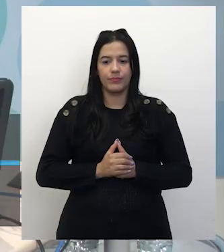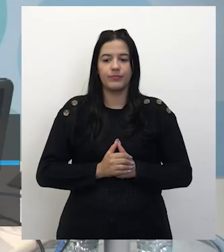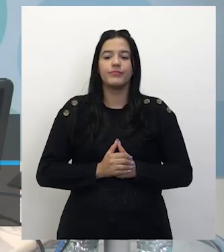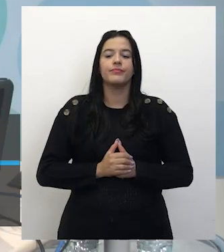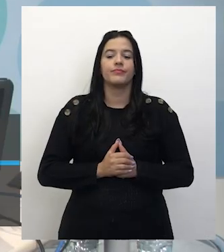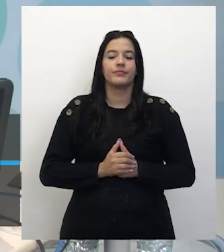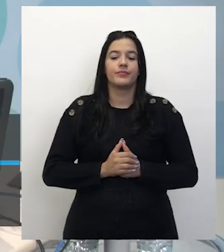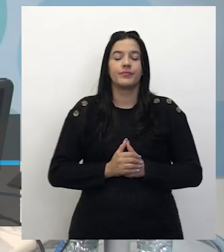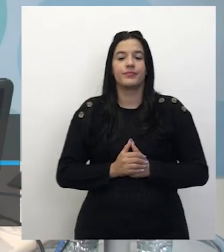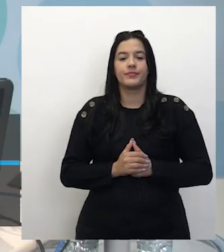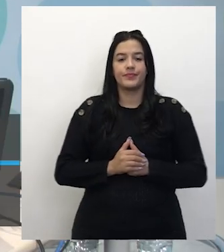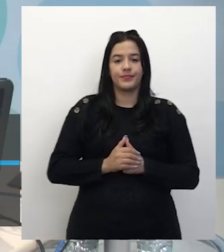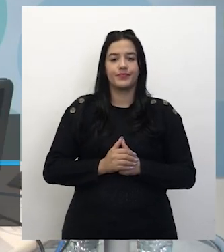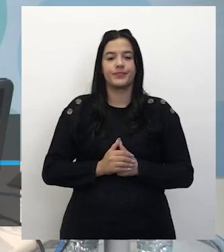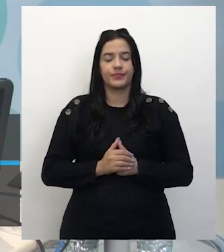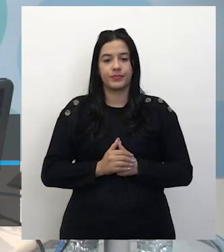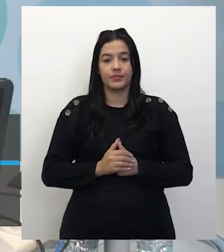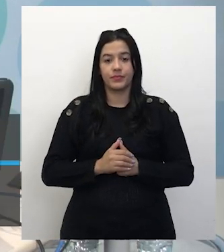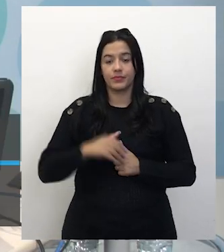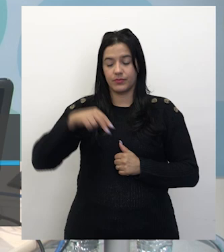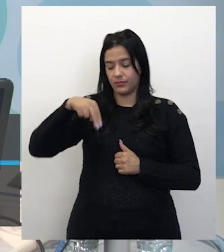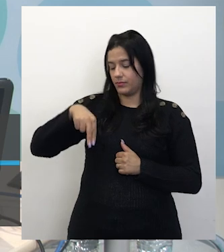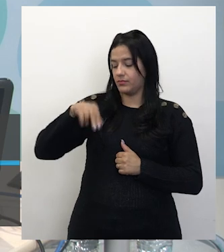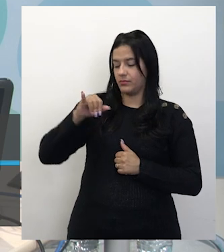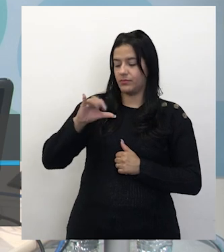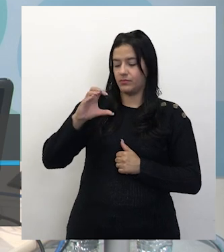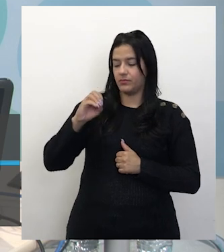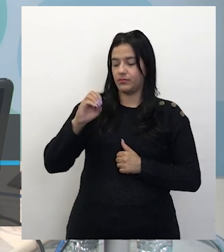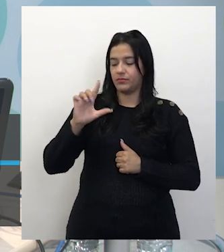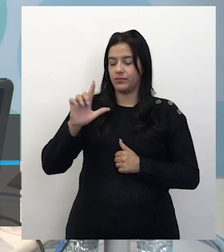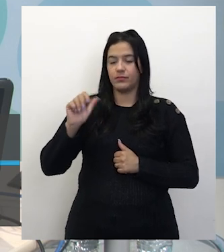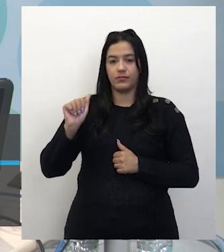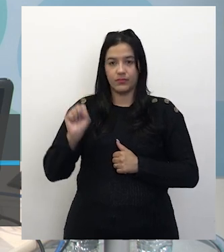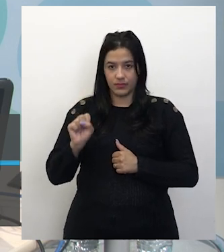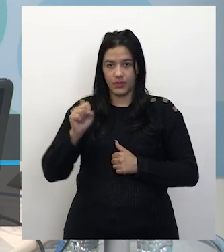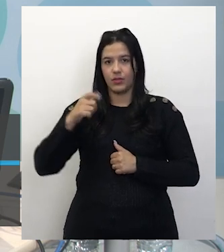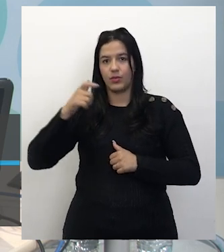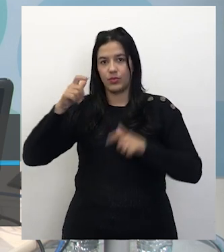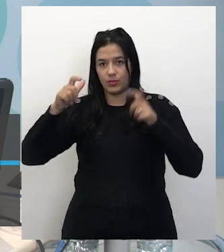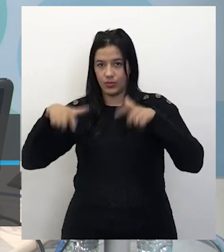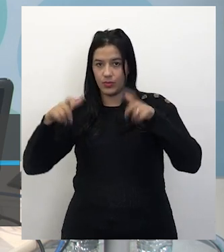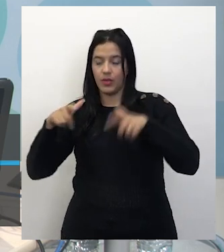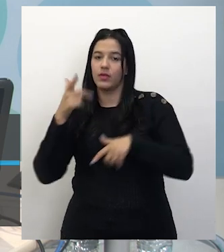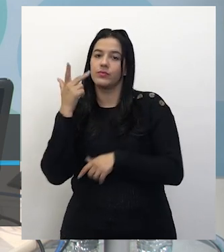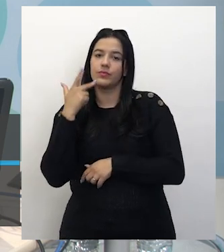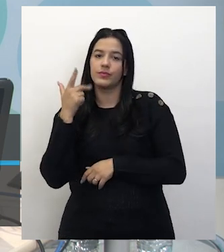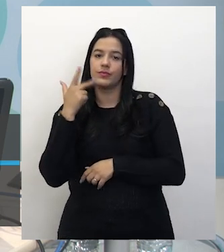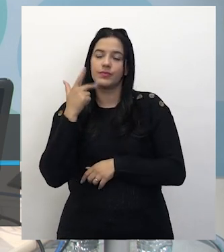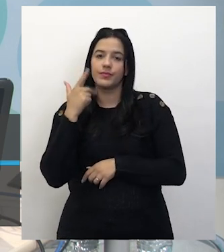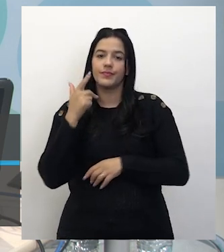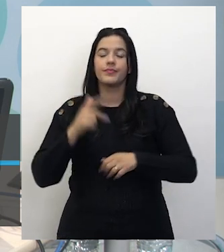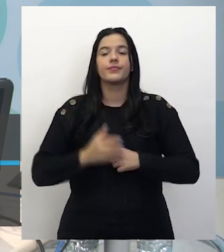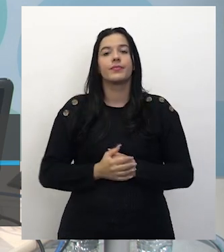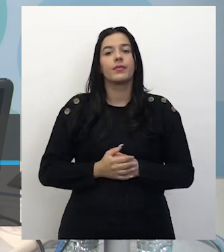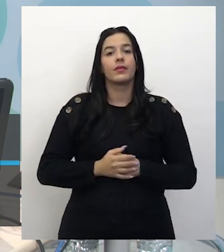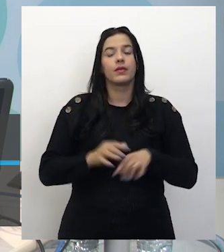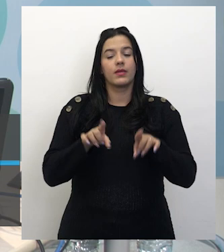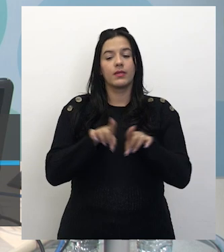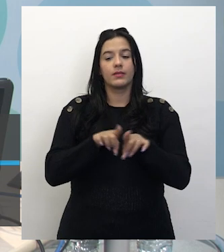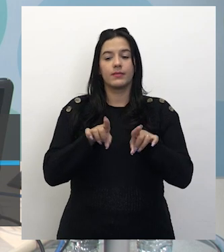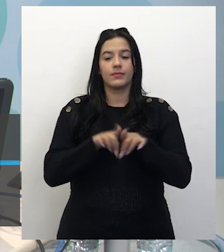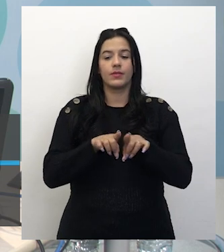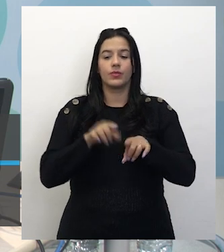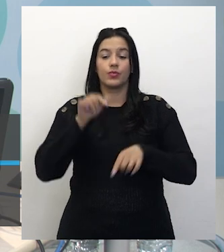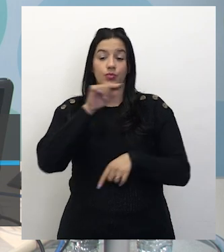Vamos lá, Elaine. Bora lá. O Nicolas da Procélia disse, no Ceará e passa a impressão de um